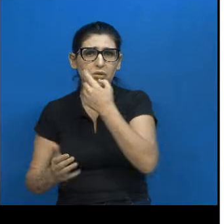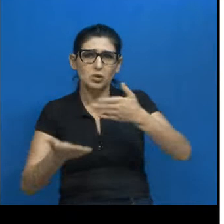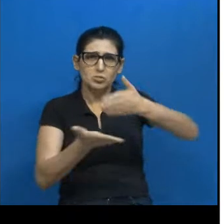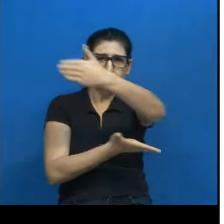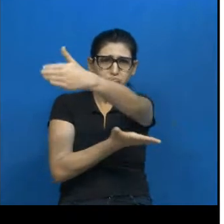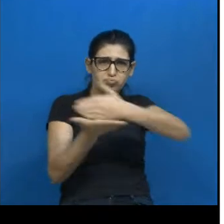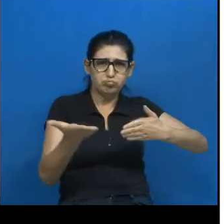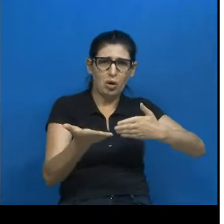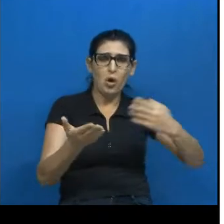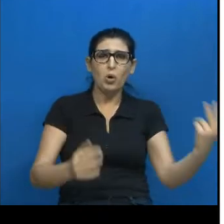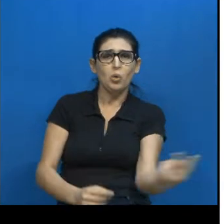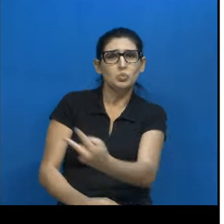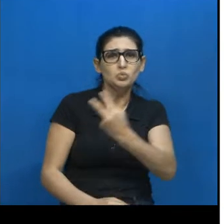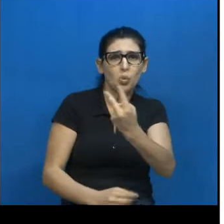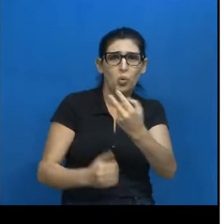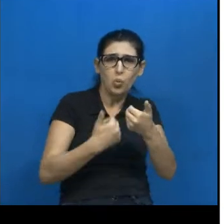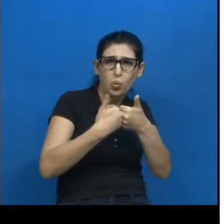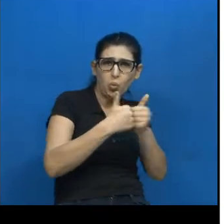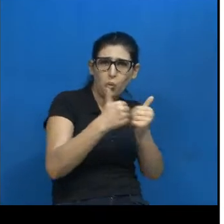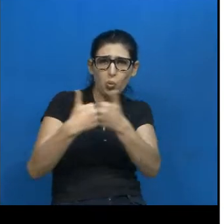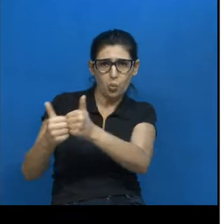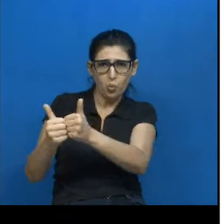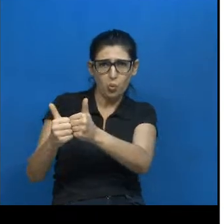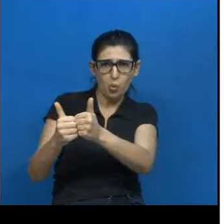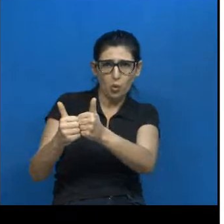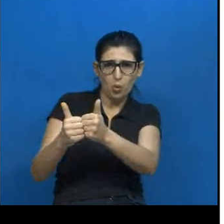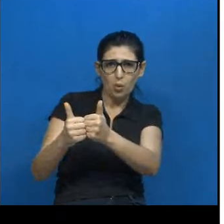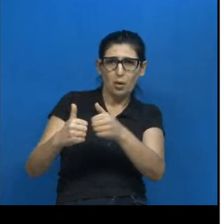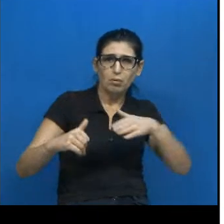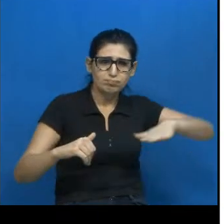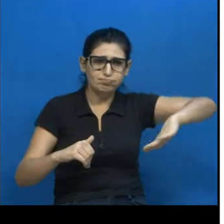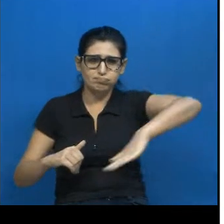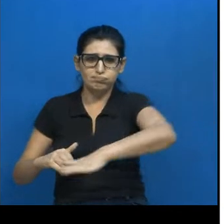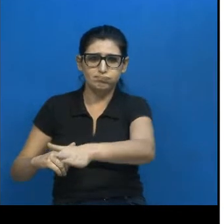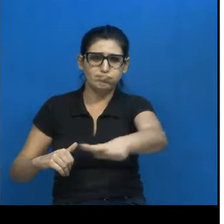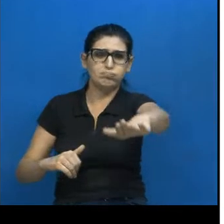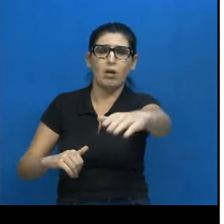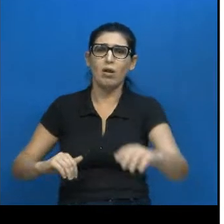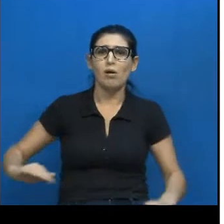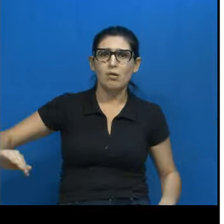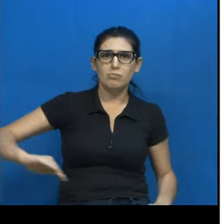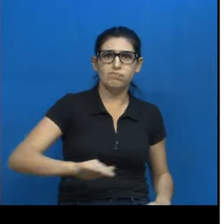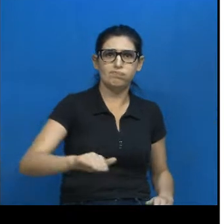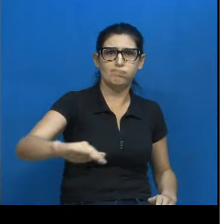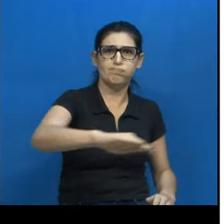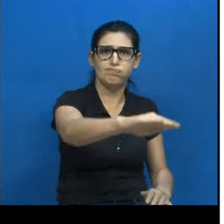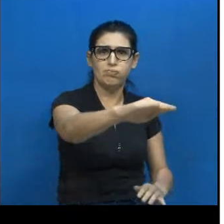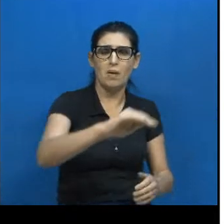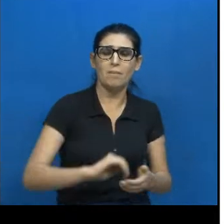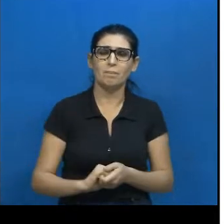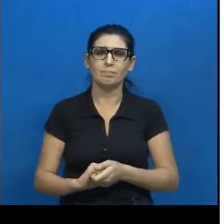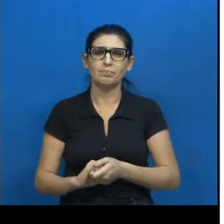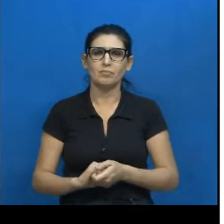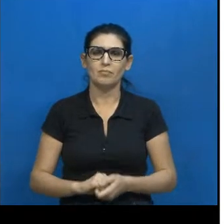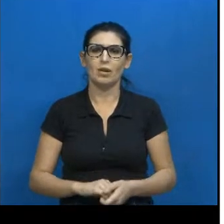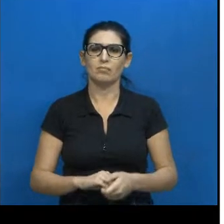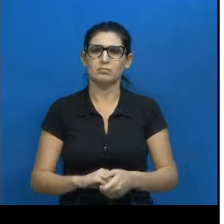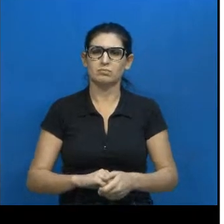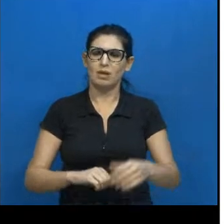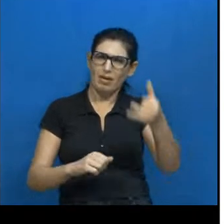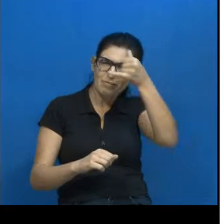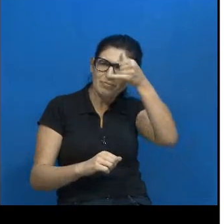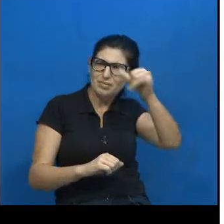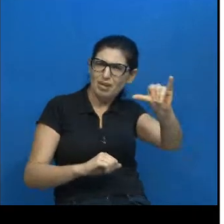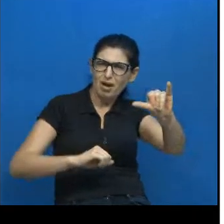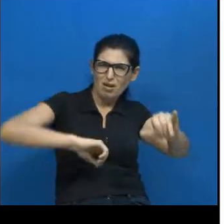2 linhas. Só que as 2 linhas, elas vão fazer 3 atendimentos. Parar de ser aquele emaranhado. Tá? Parar de